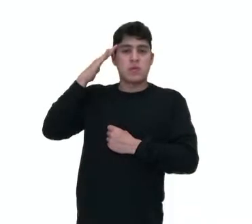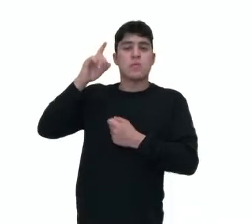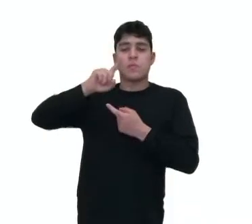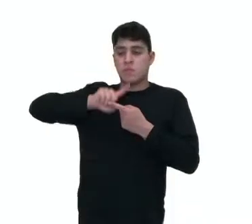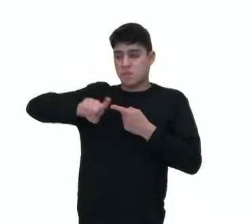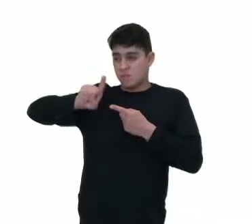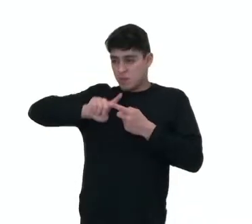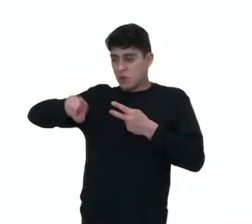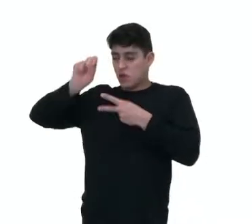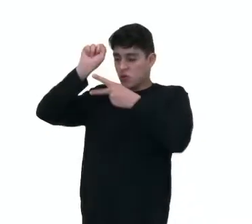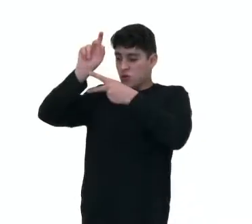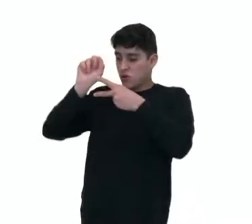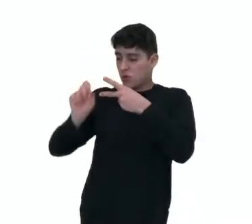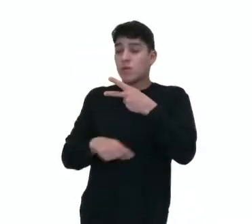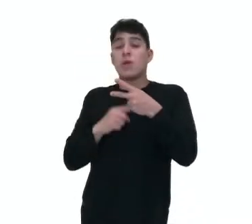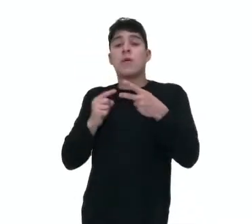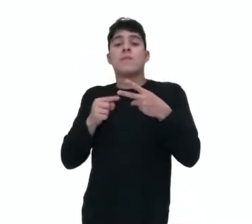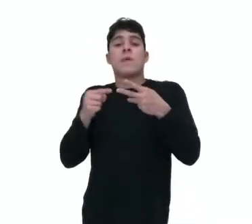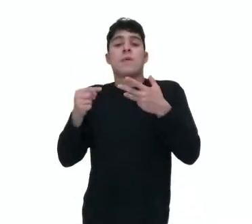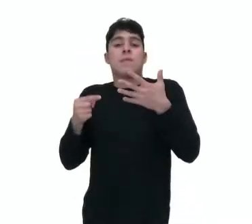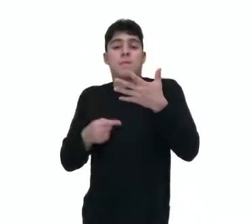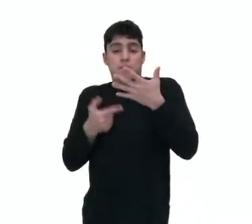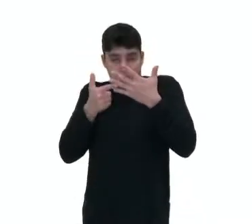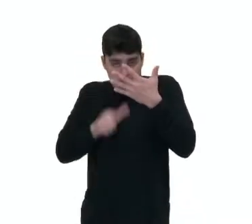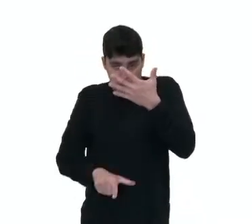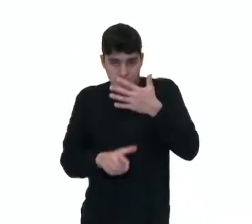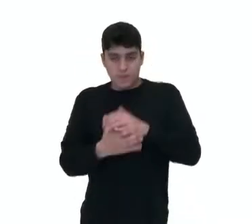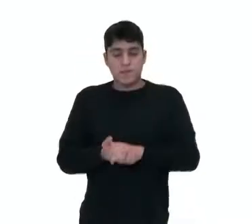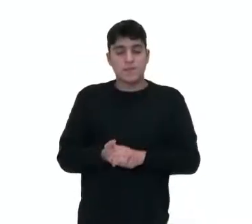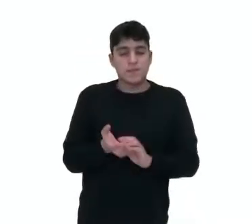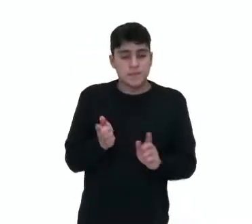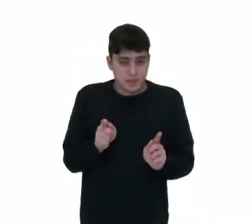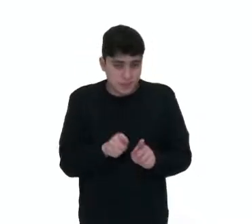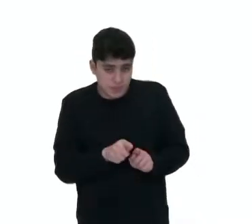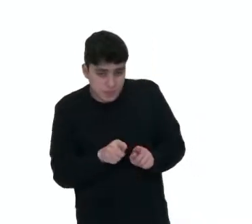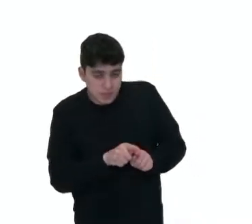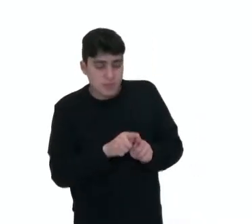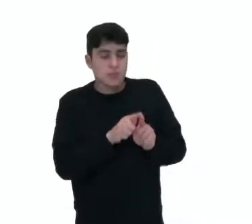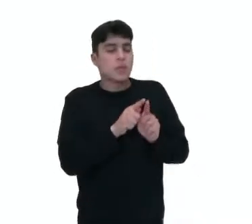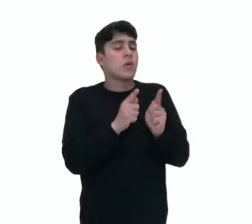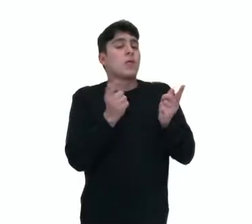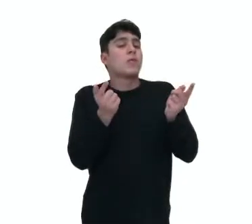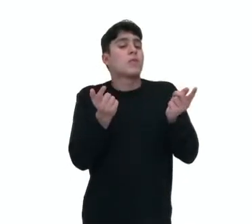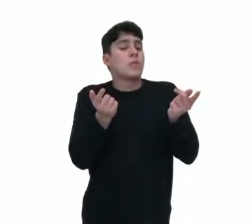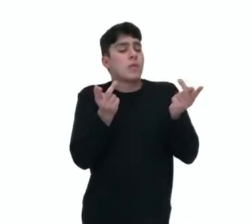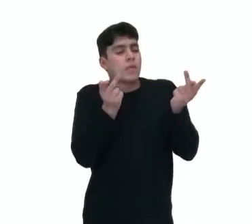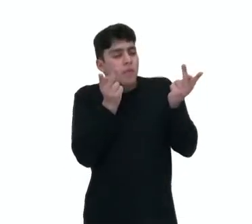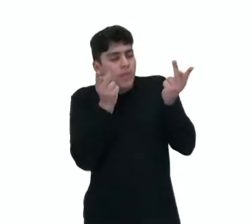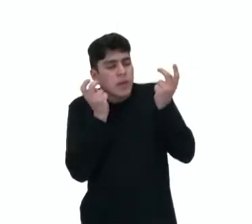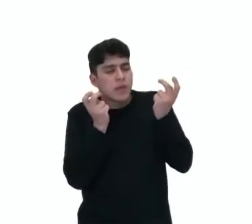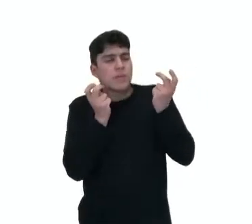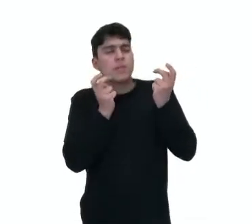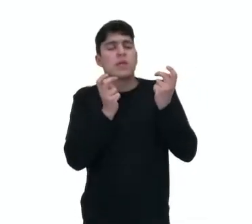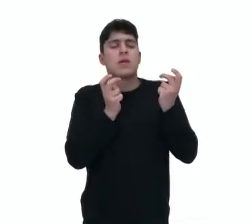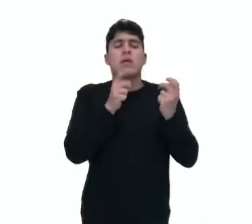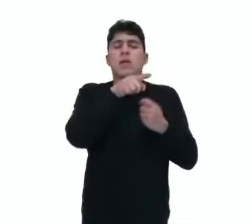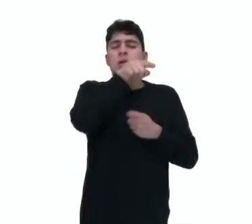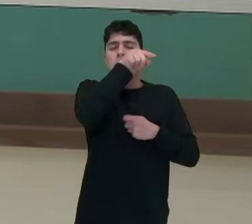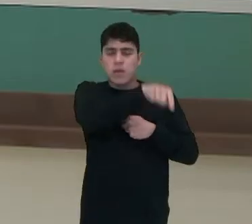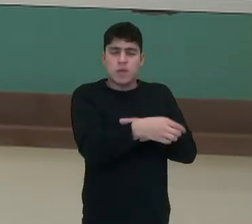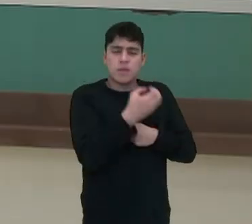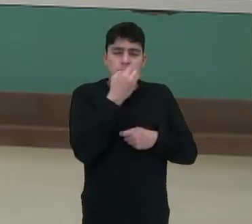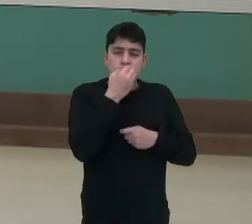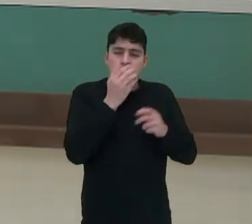vamos conhecer mais alguns. Além de identificar, então de reconhecer hábitos, bons hábitos